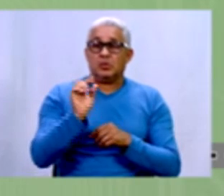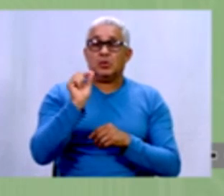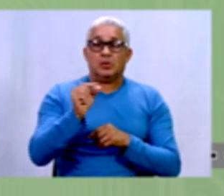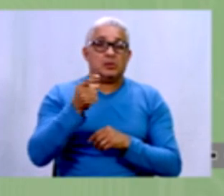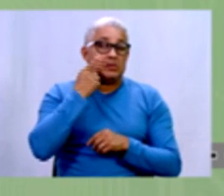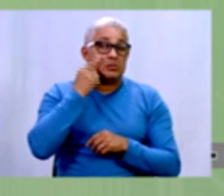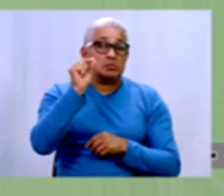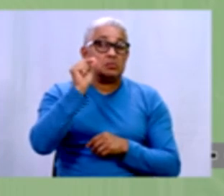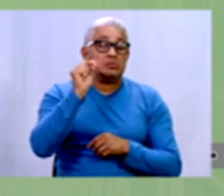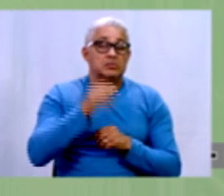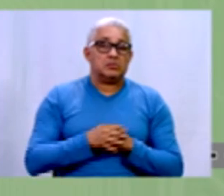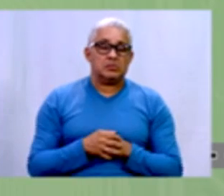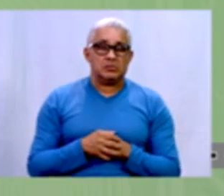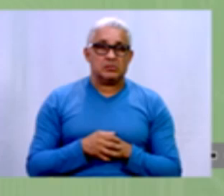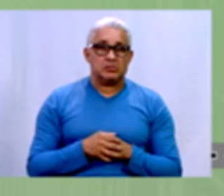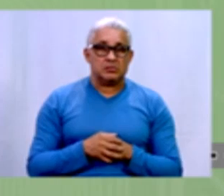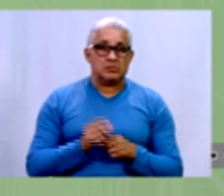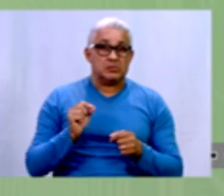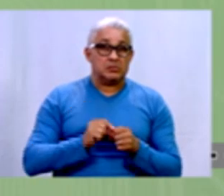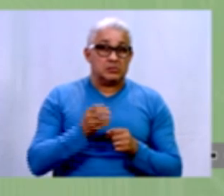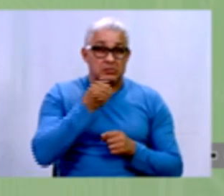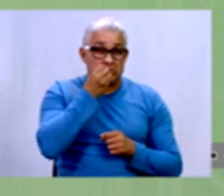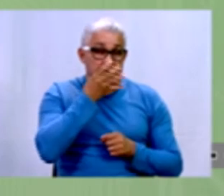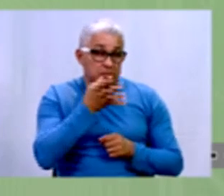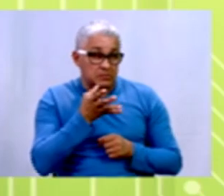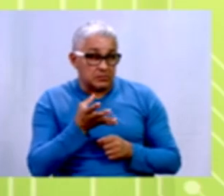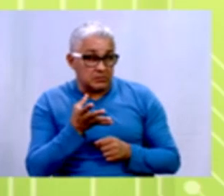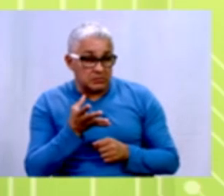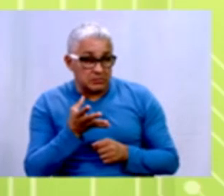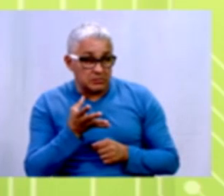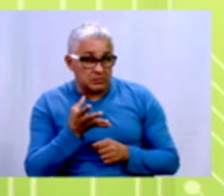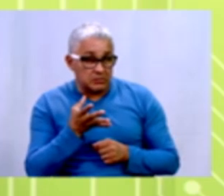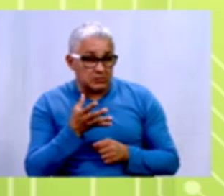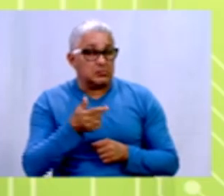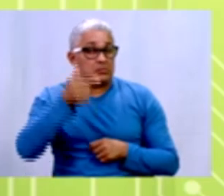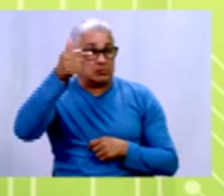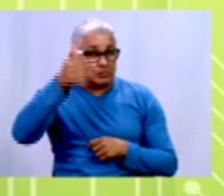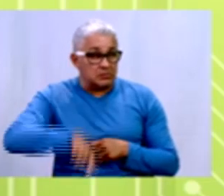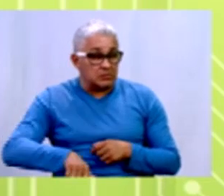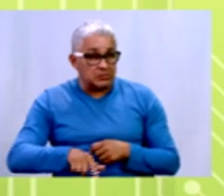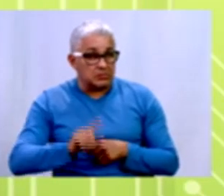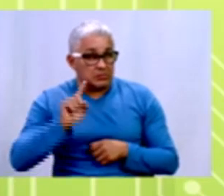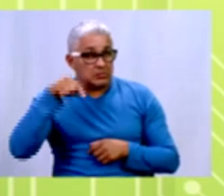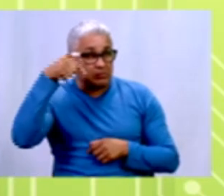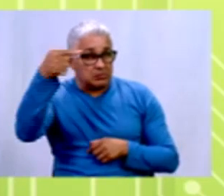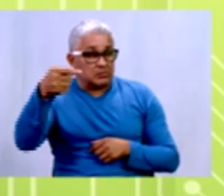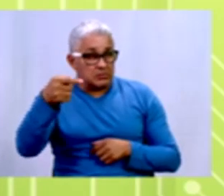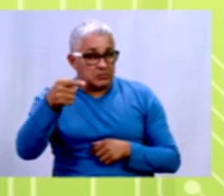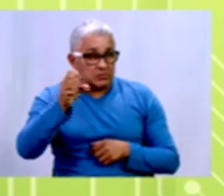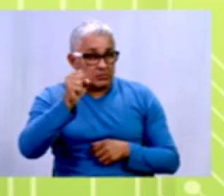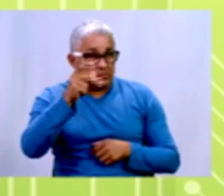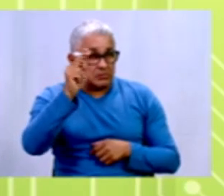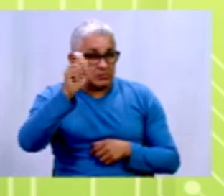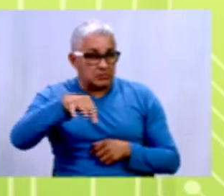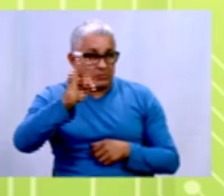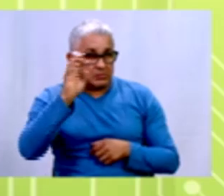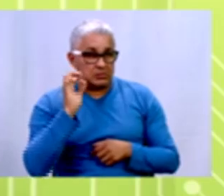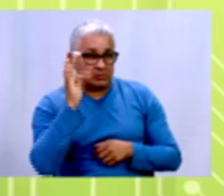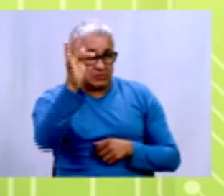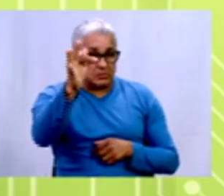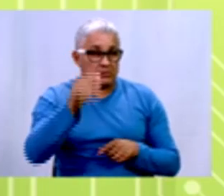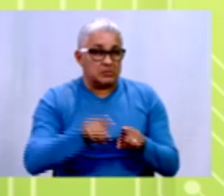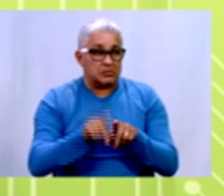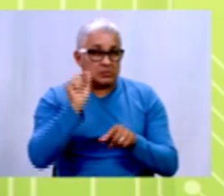verificar o que foi feito de boa prática, que vai se repetir para os próximos sprints, e o que foi